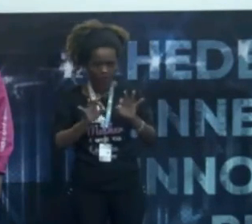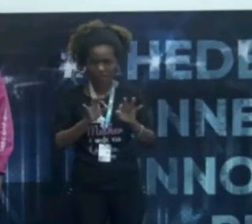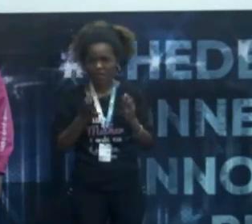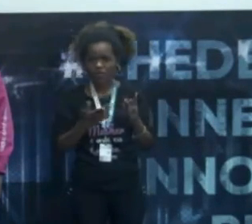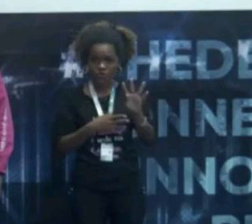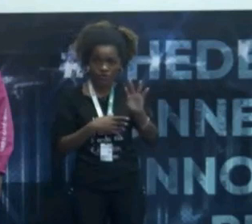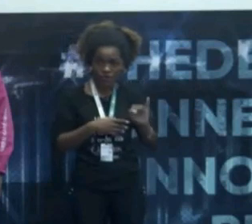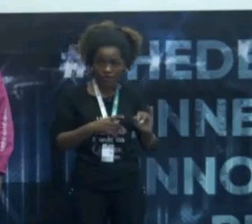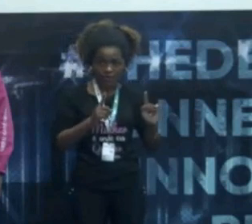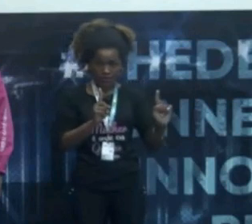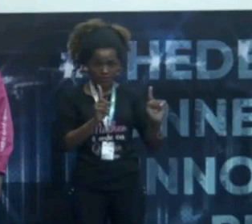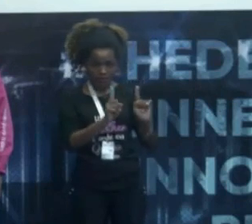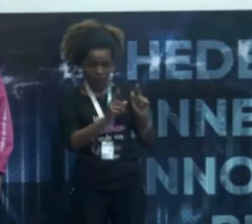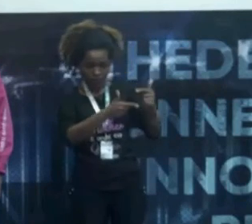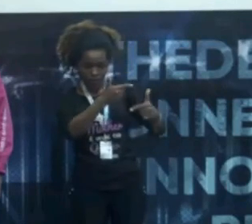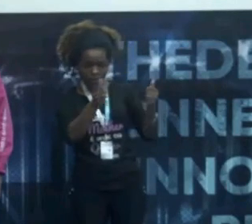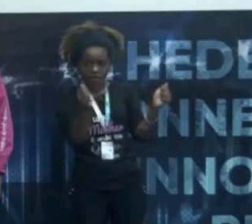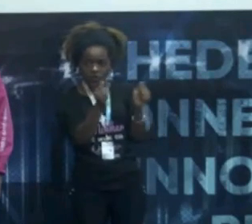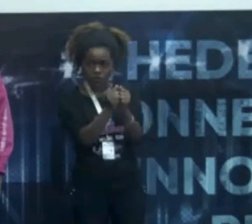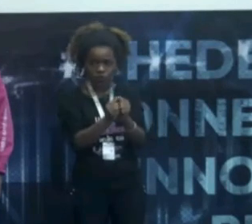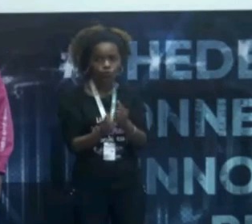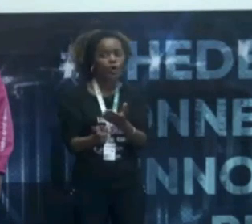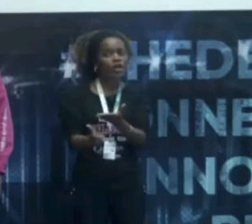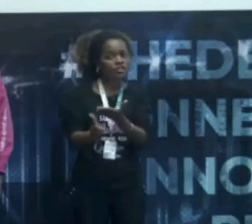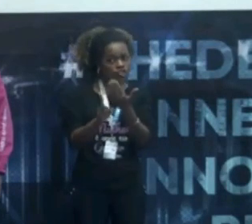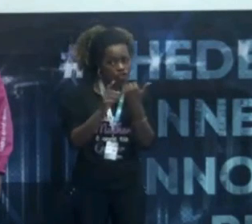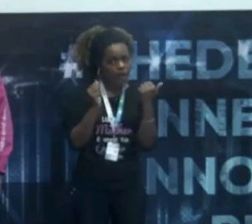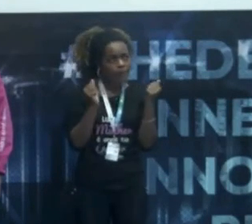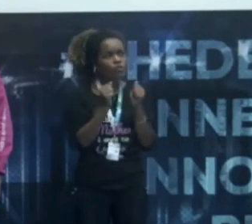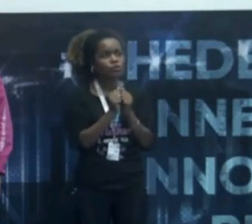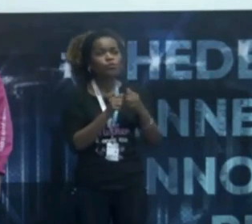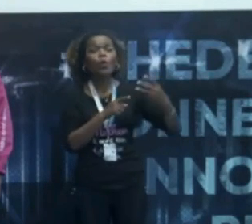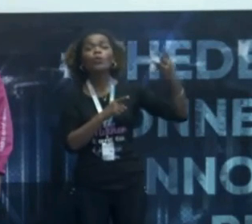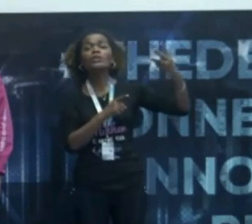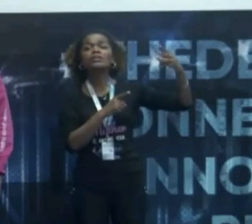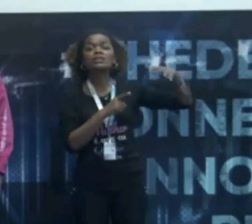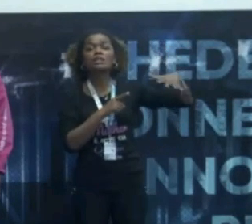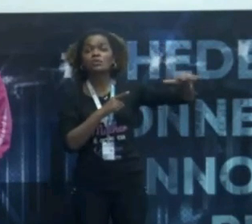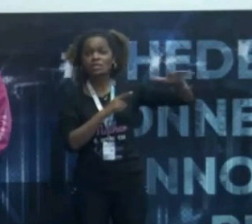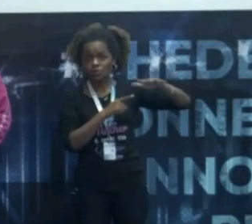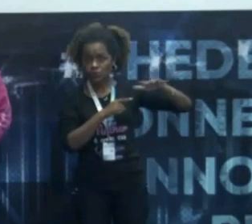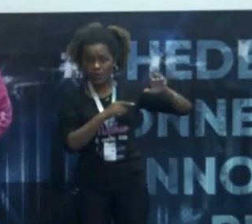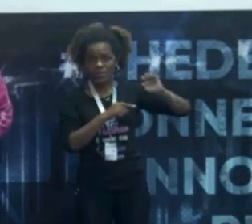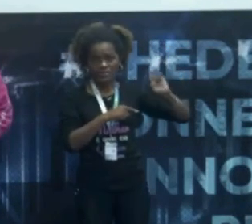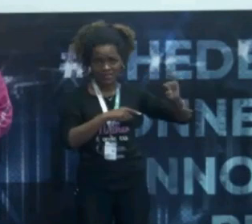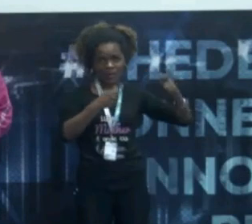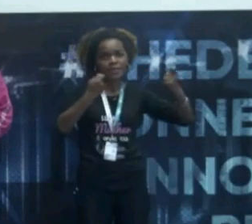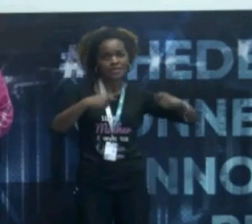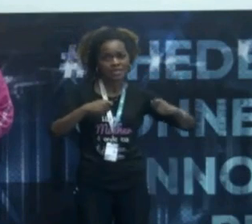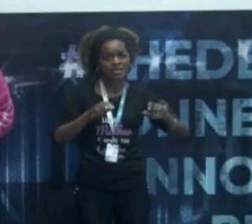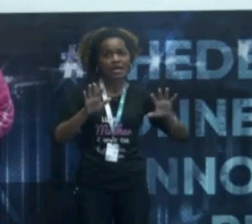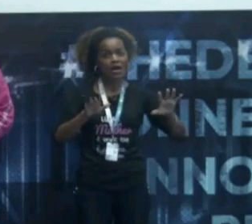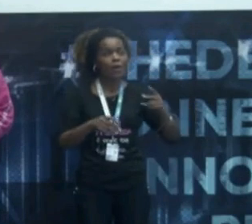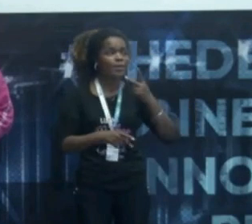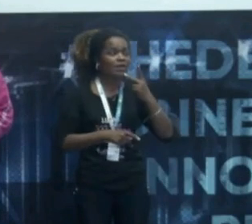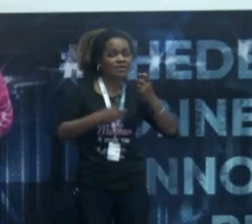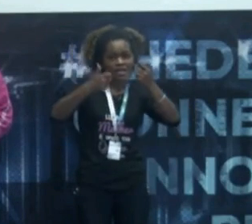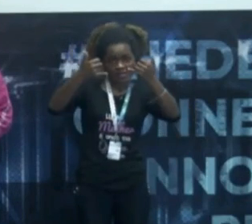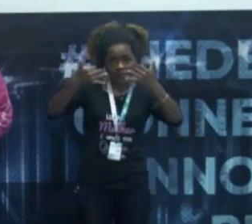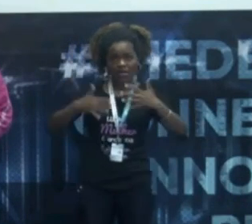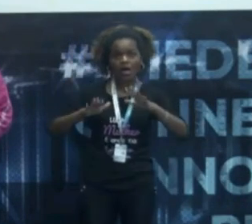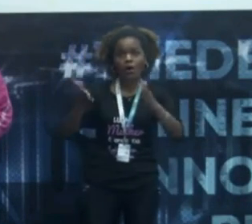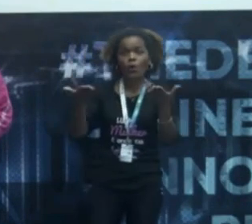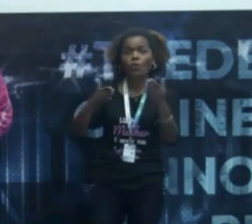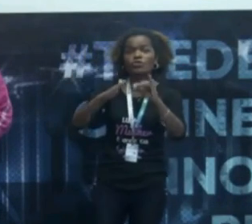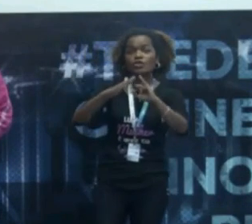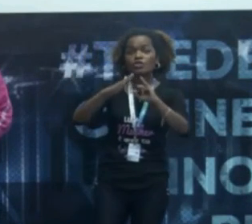nas soluções, chamam o terceiro setor, se for necessário, para falar, olha, as instituições que lidam com pessoas